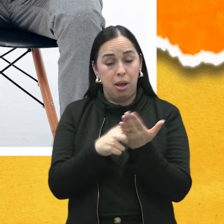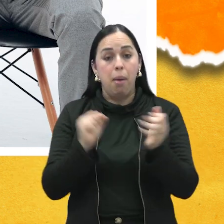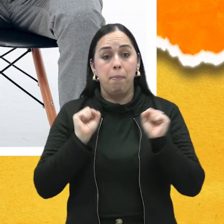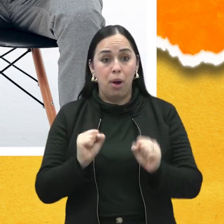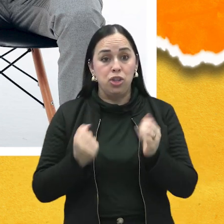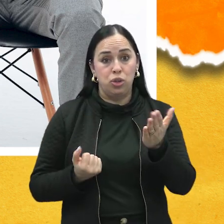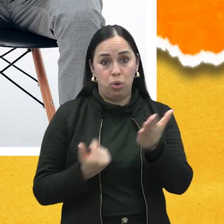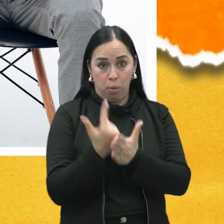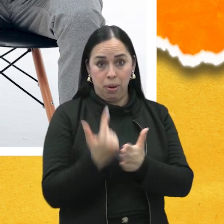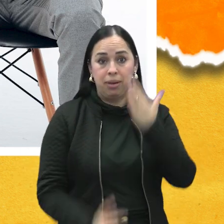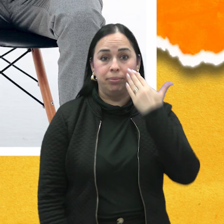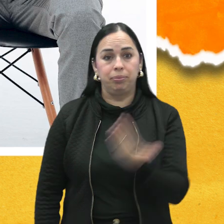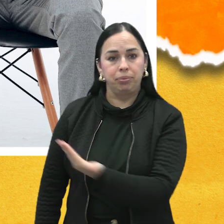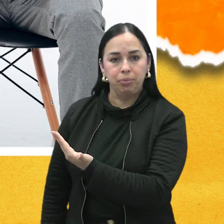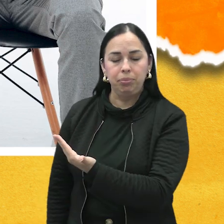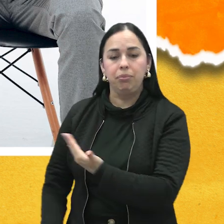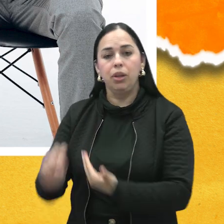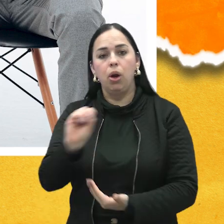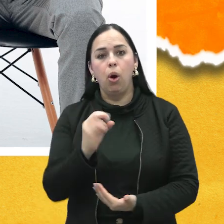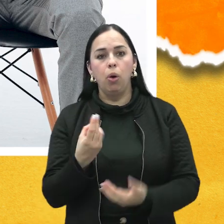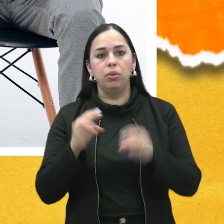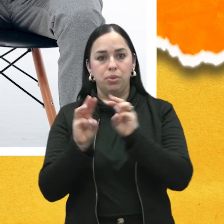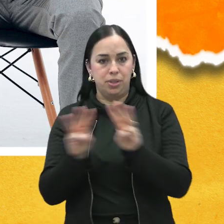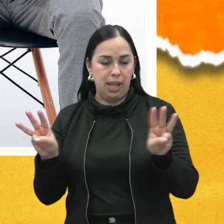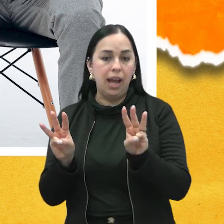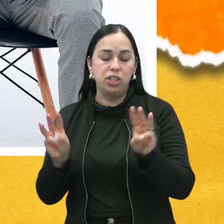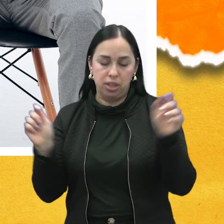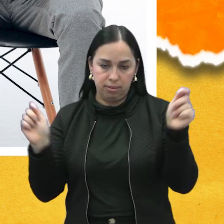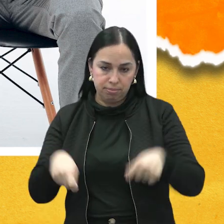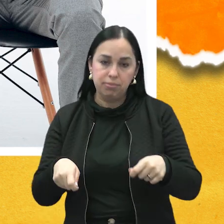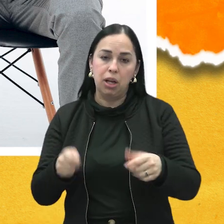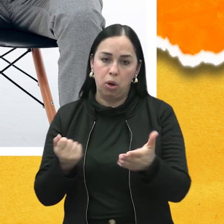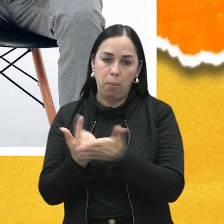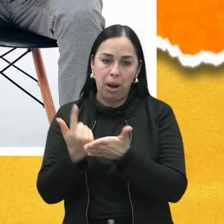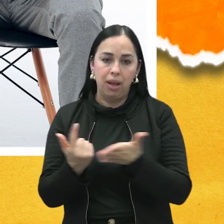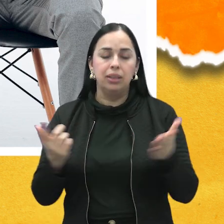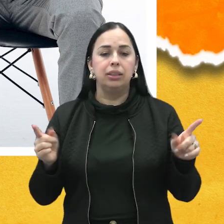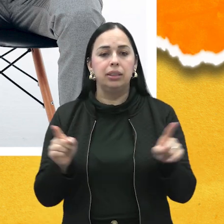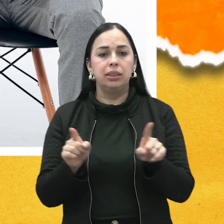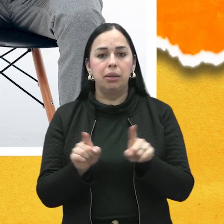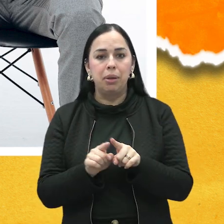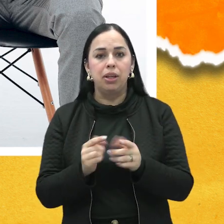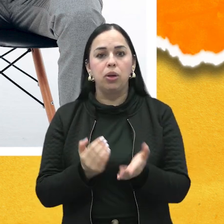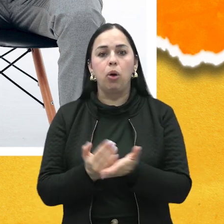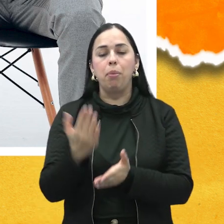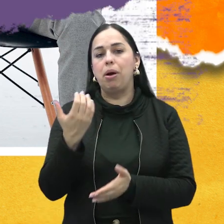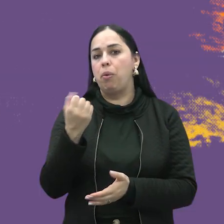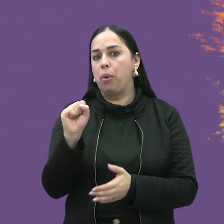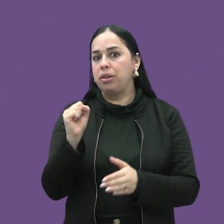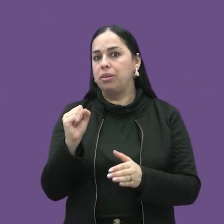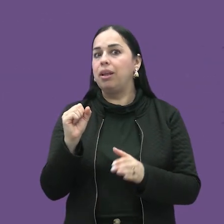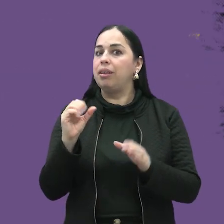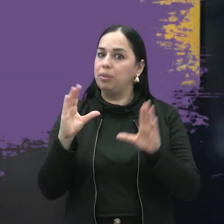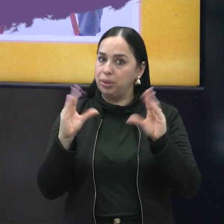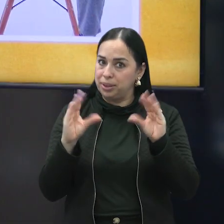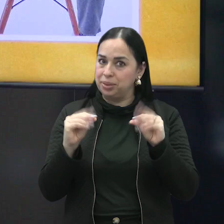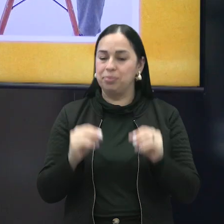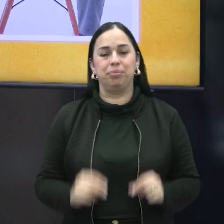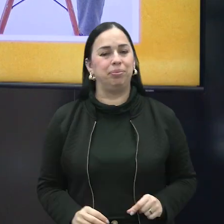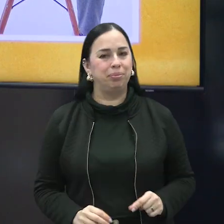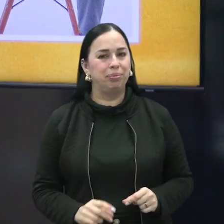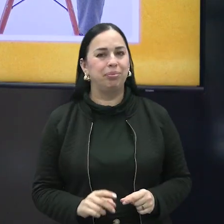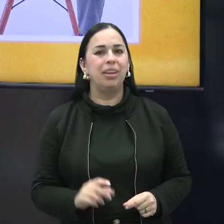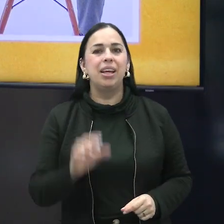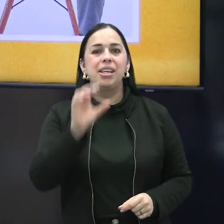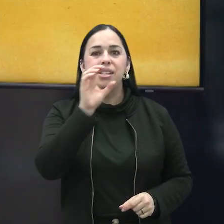ingressos podem ser adquiridos, né, na bilheteria do teatro ou pelo site também do Teatro Colinas e também começa às 8h da noite o show.